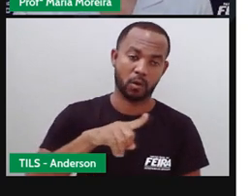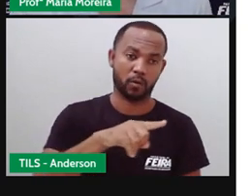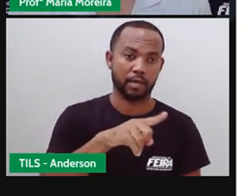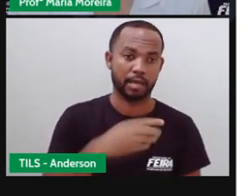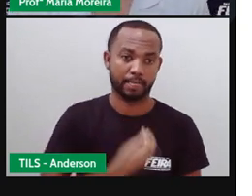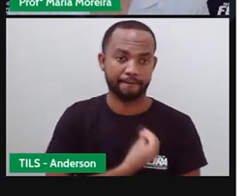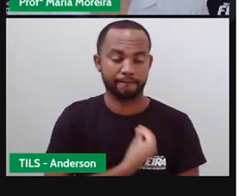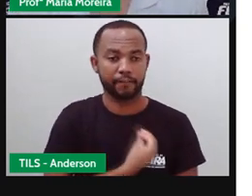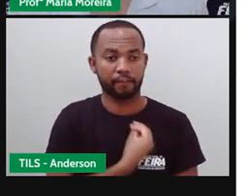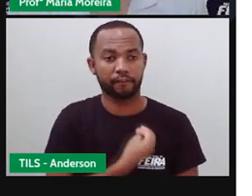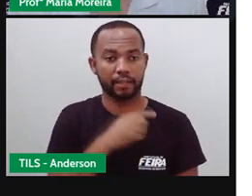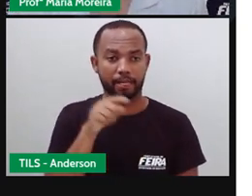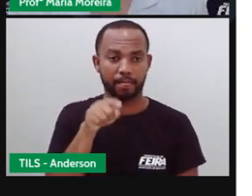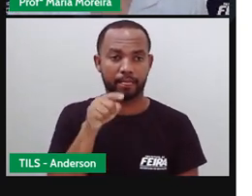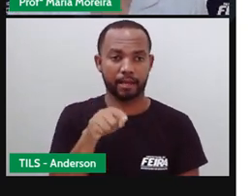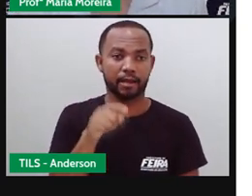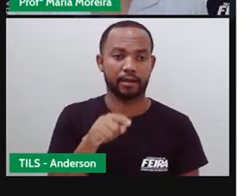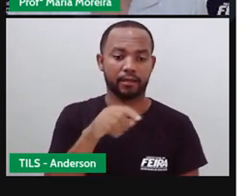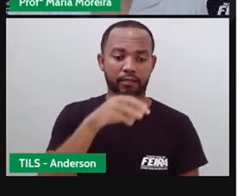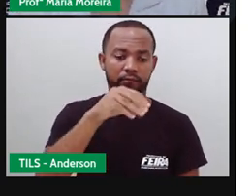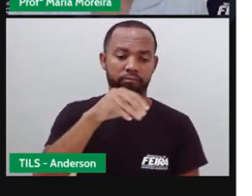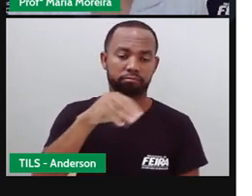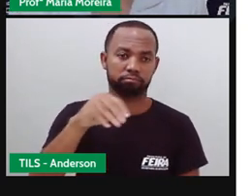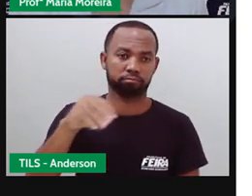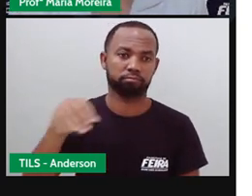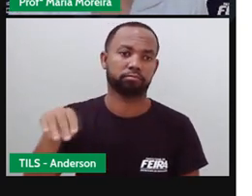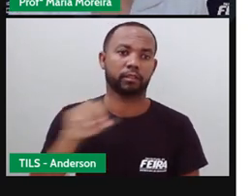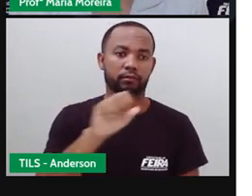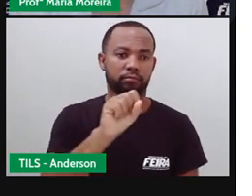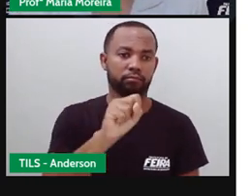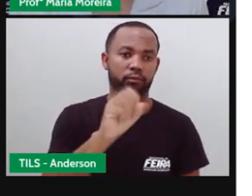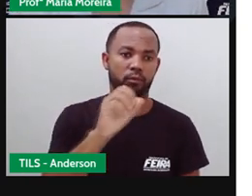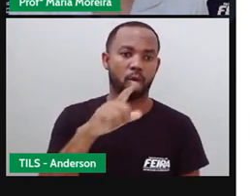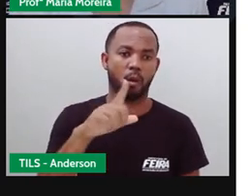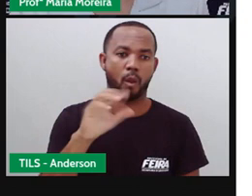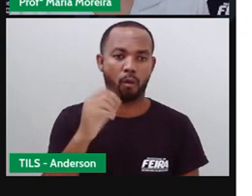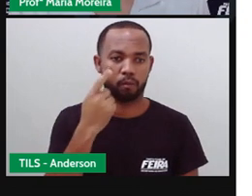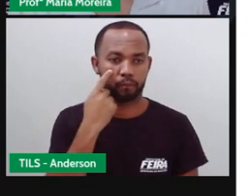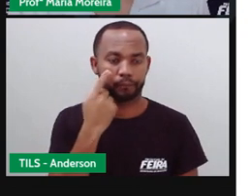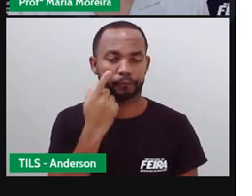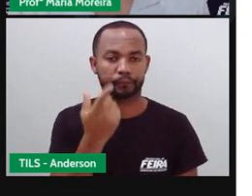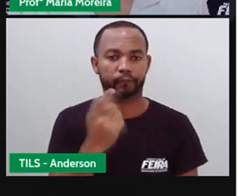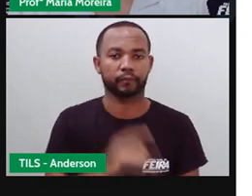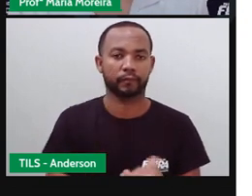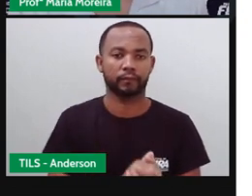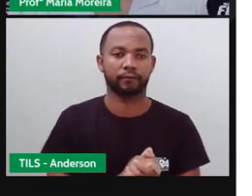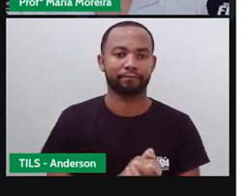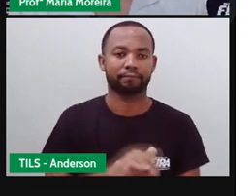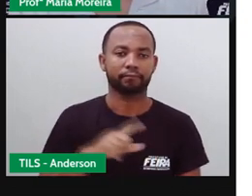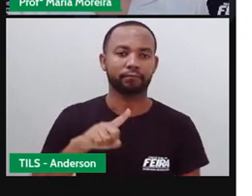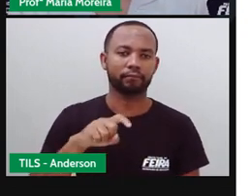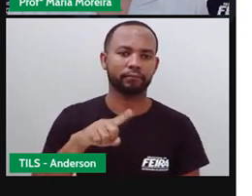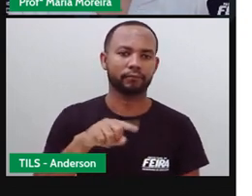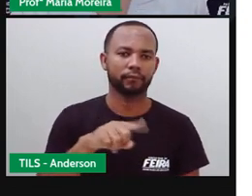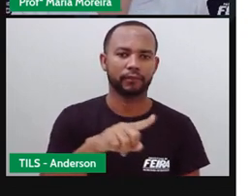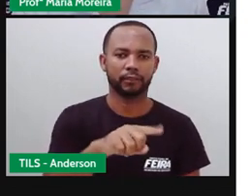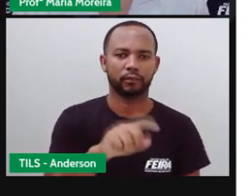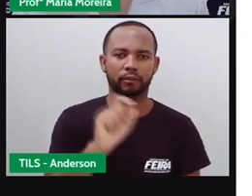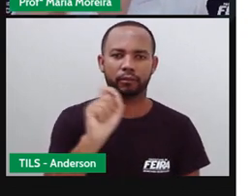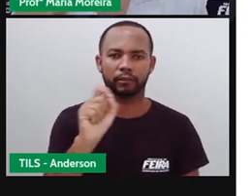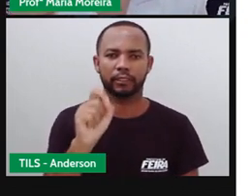minhocas é justamente o que o sol Então vamos lá as minhocas né